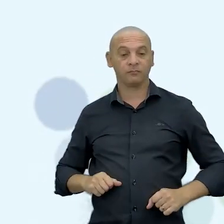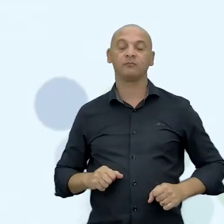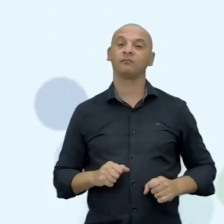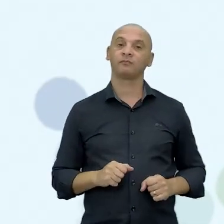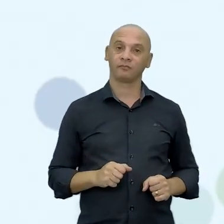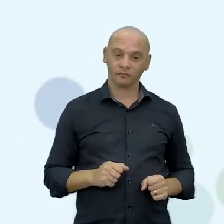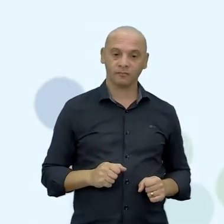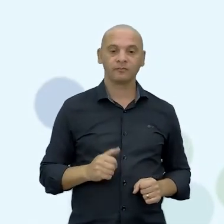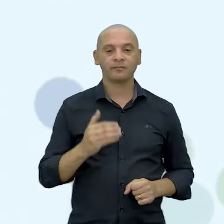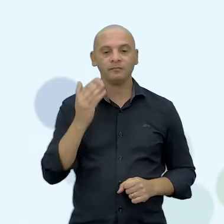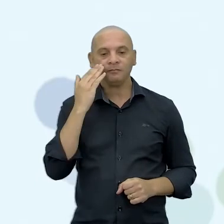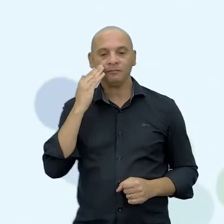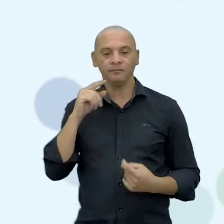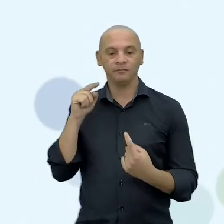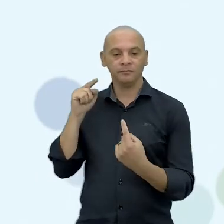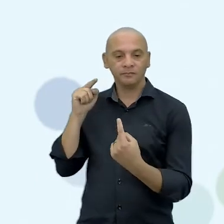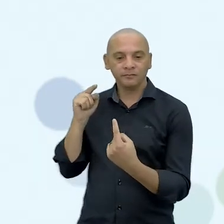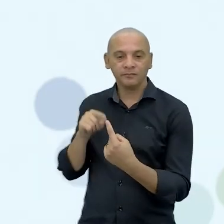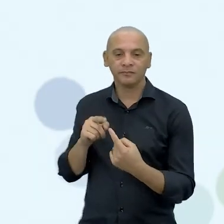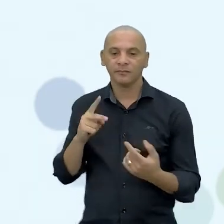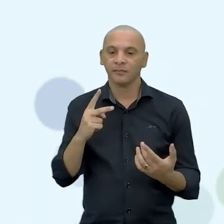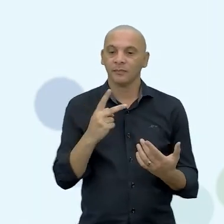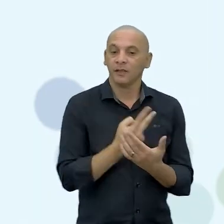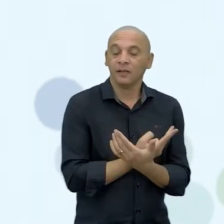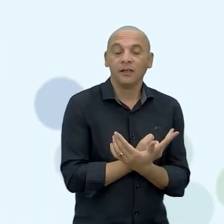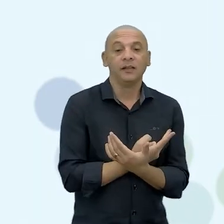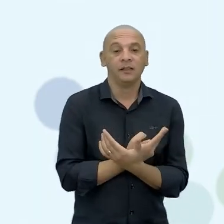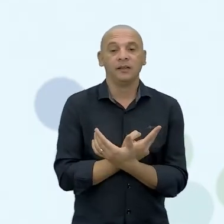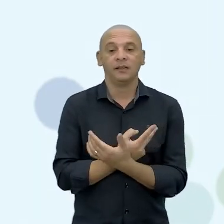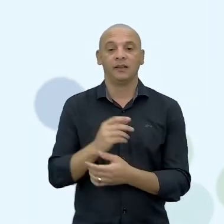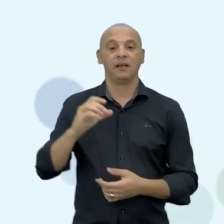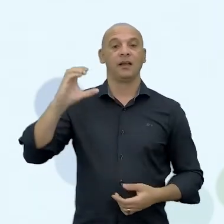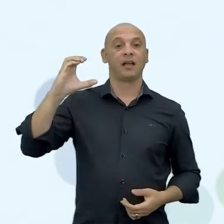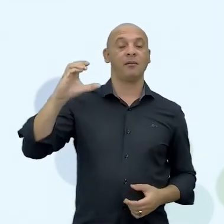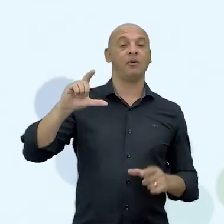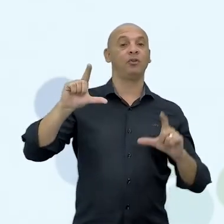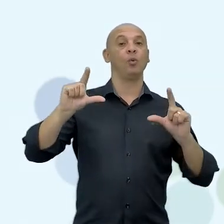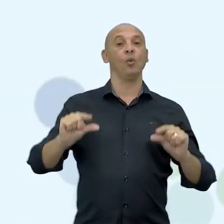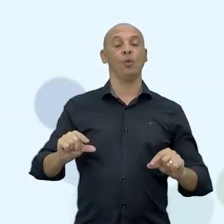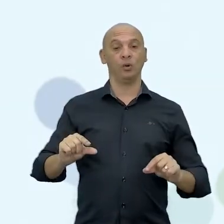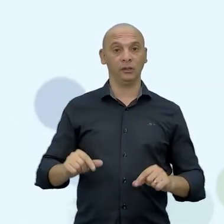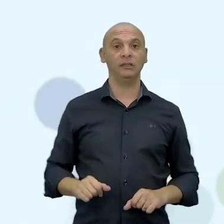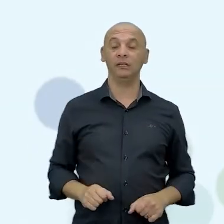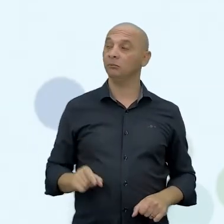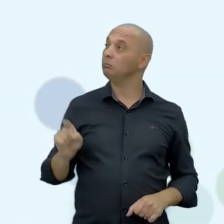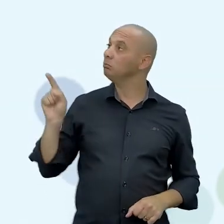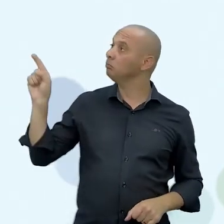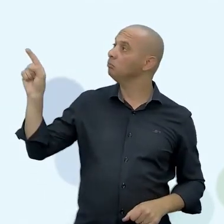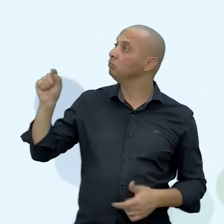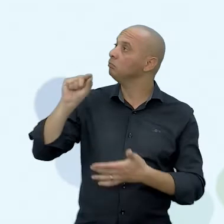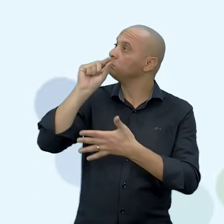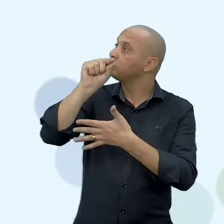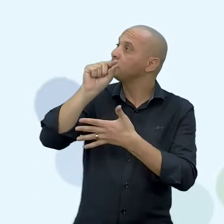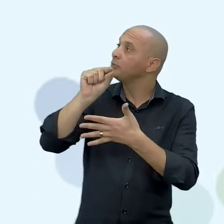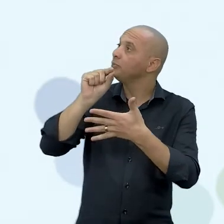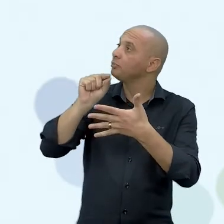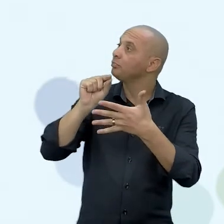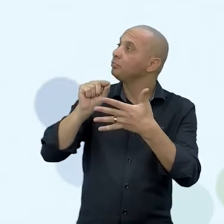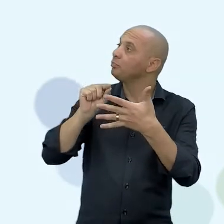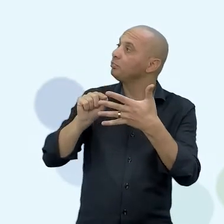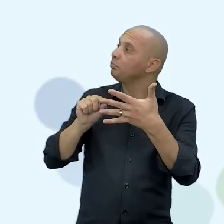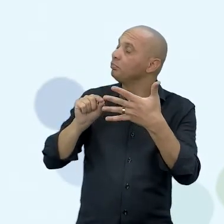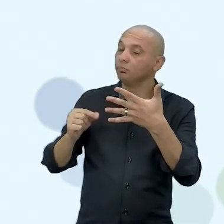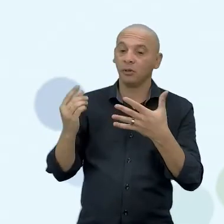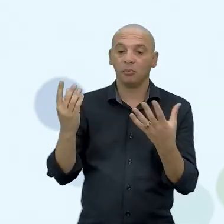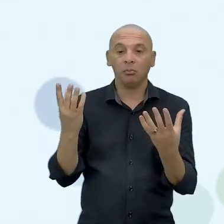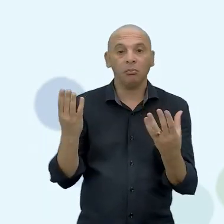de contaminantes, sequestro de carbono. Olha quantas situações aí e quantas funções